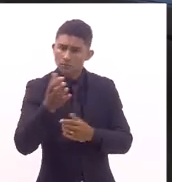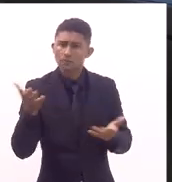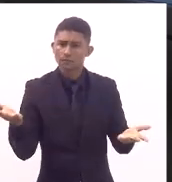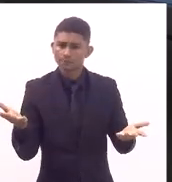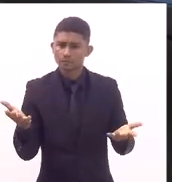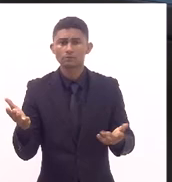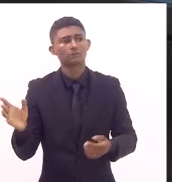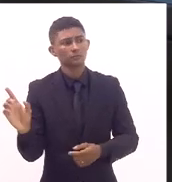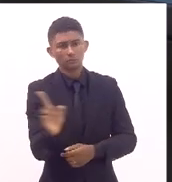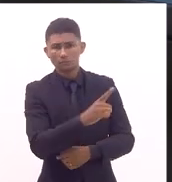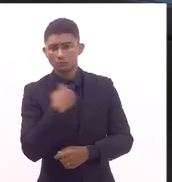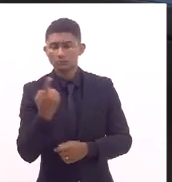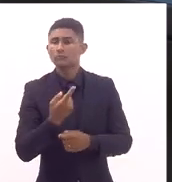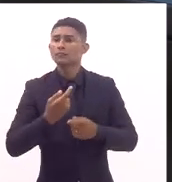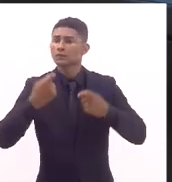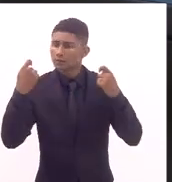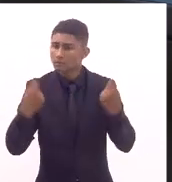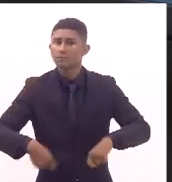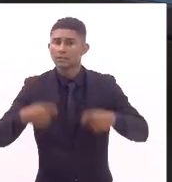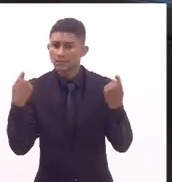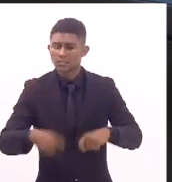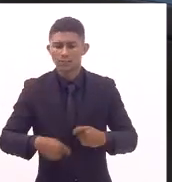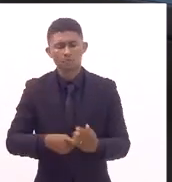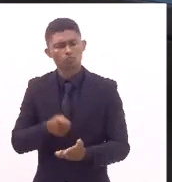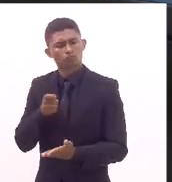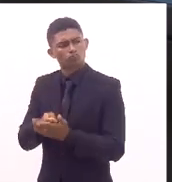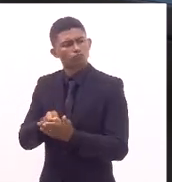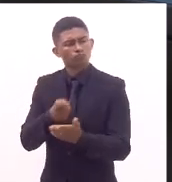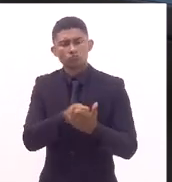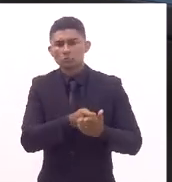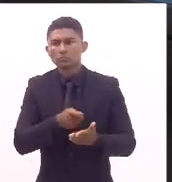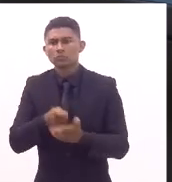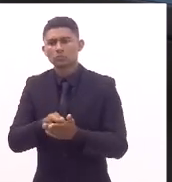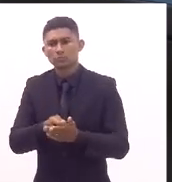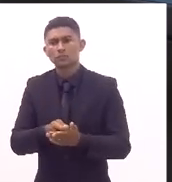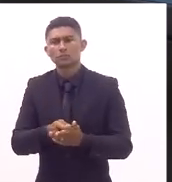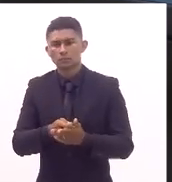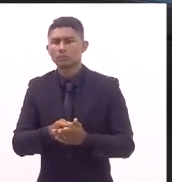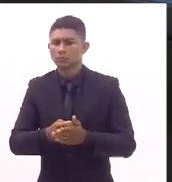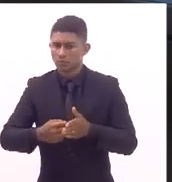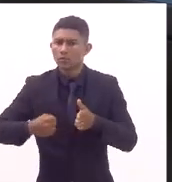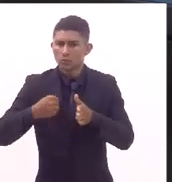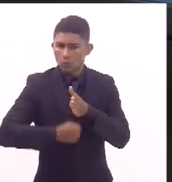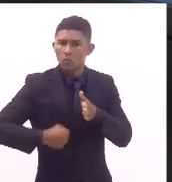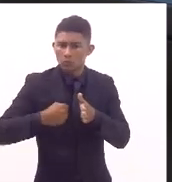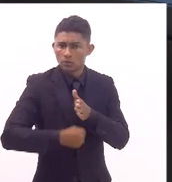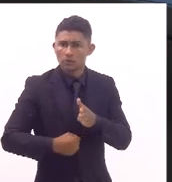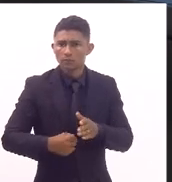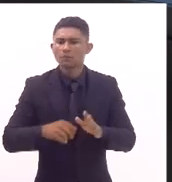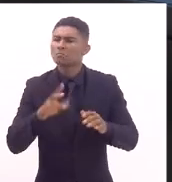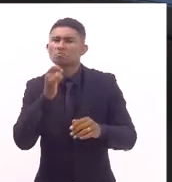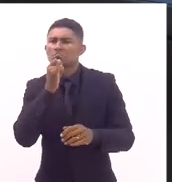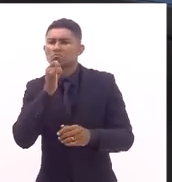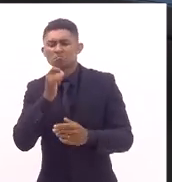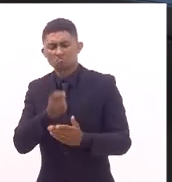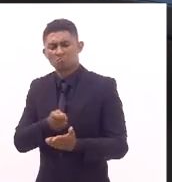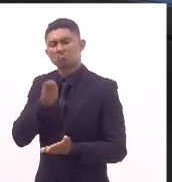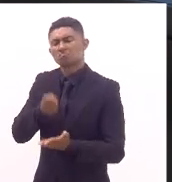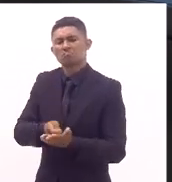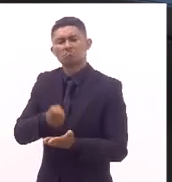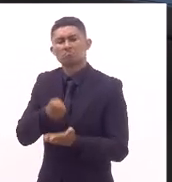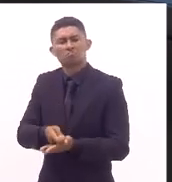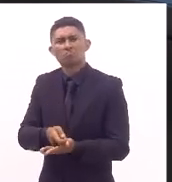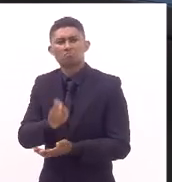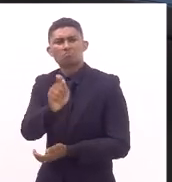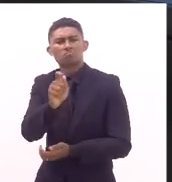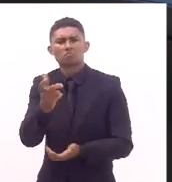e nós precisamos ser mais radicais nas lutas e radical é aquele